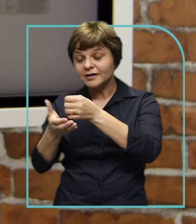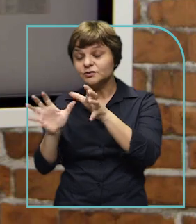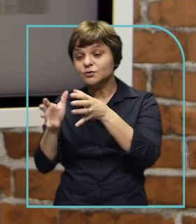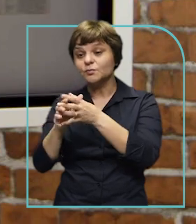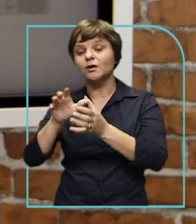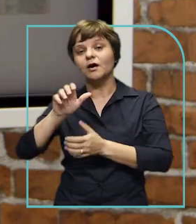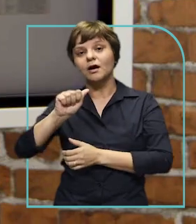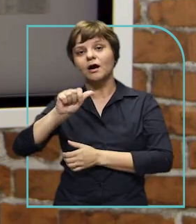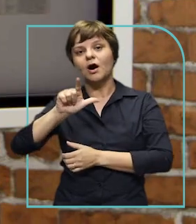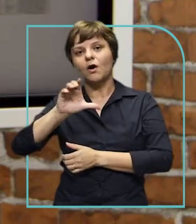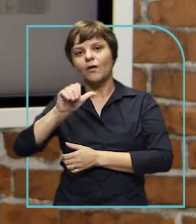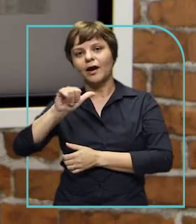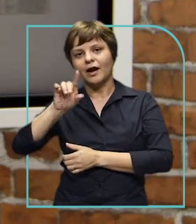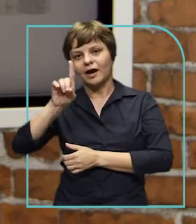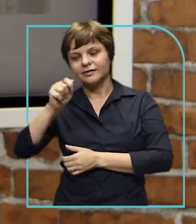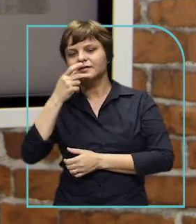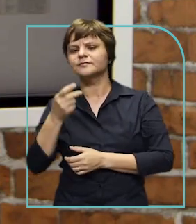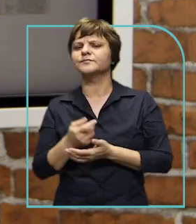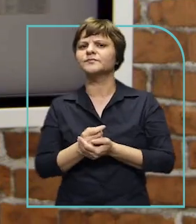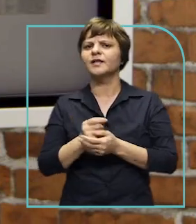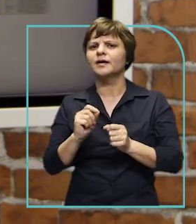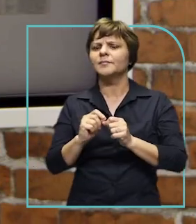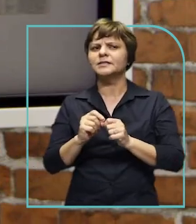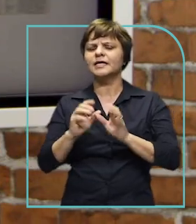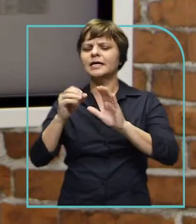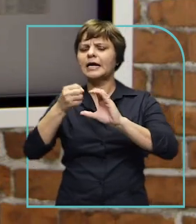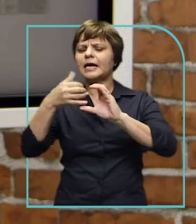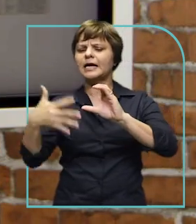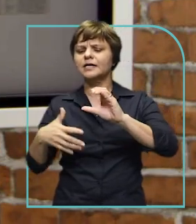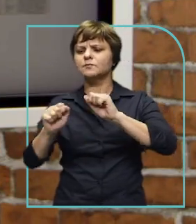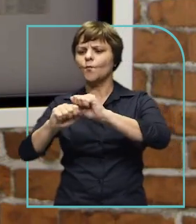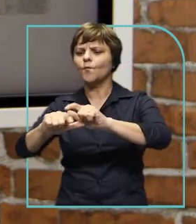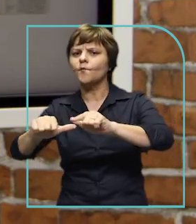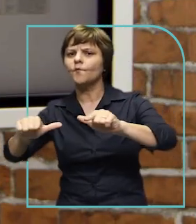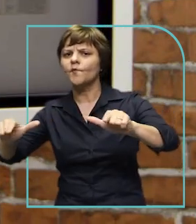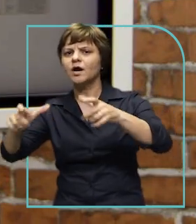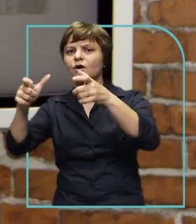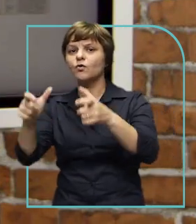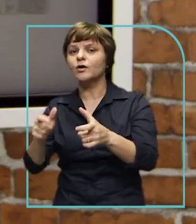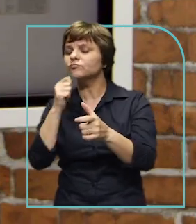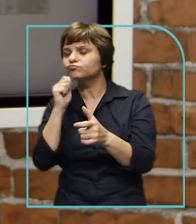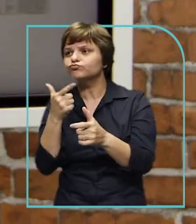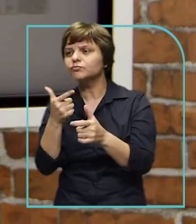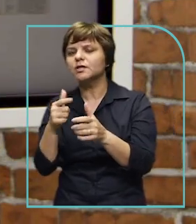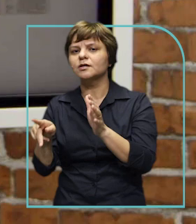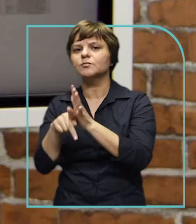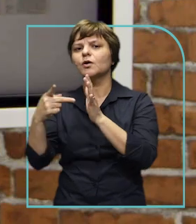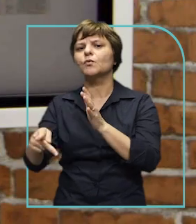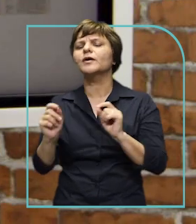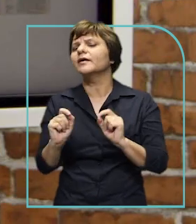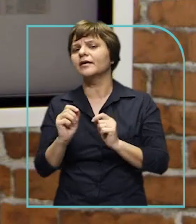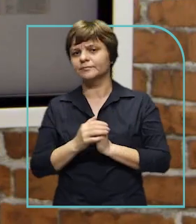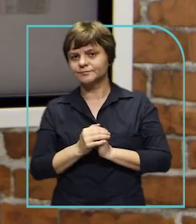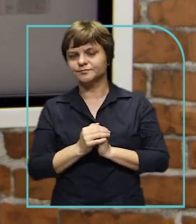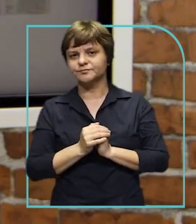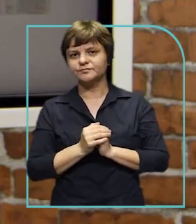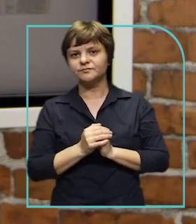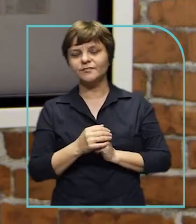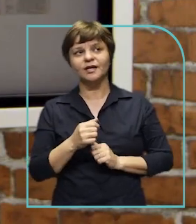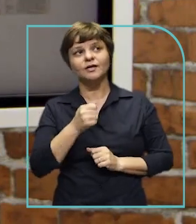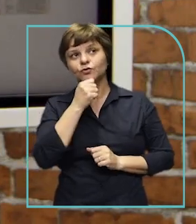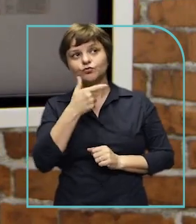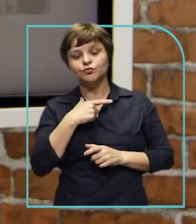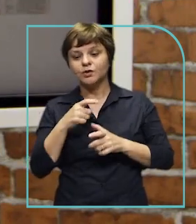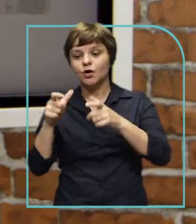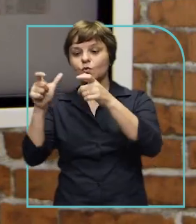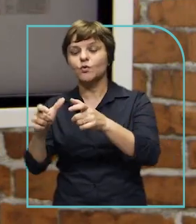grupo terrorista tem por característica a desterritorialização. O que seria essa desterritorialização? Eu